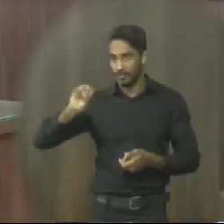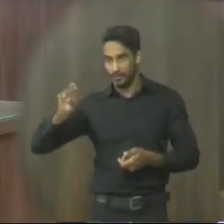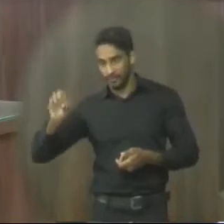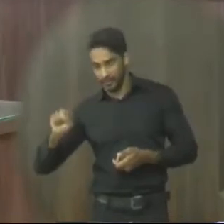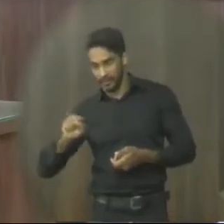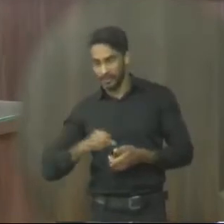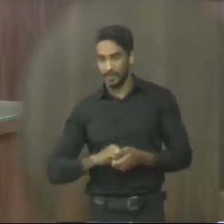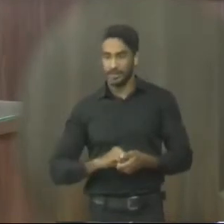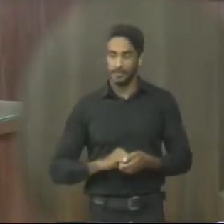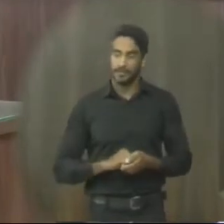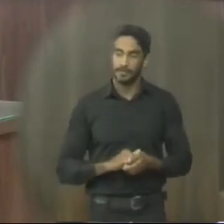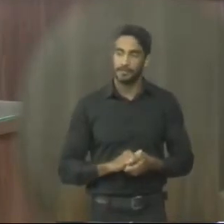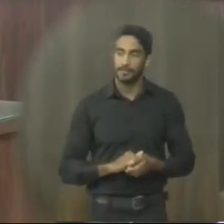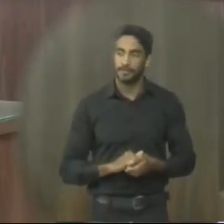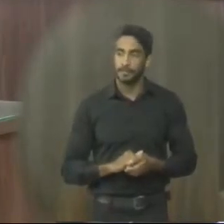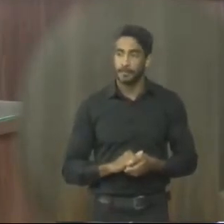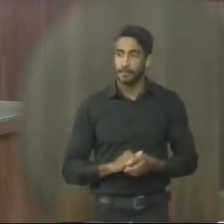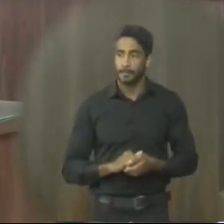senhor.